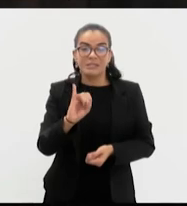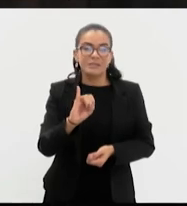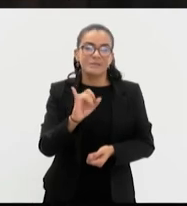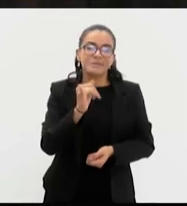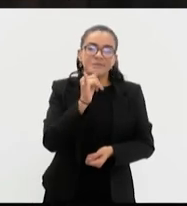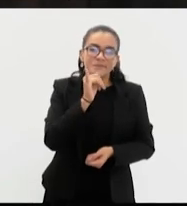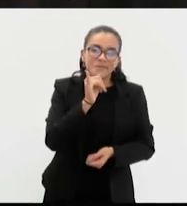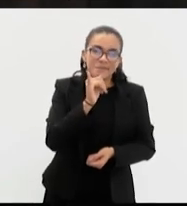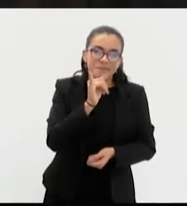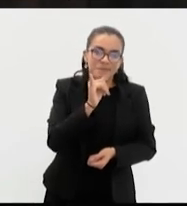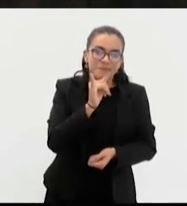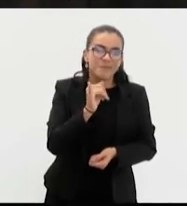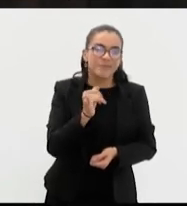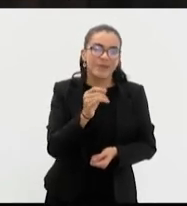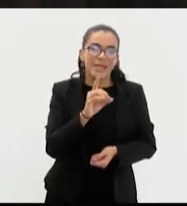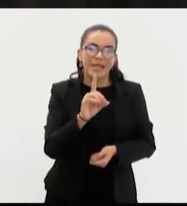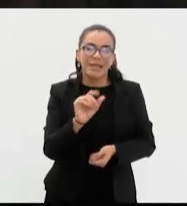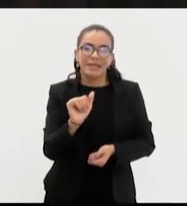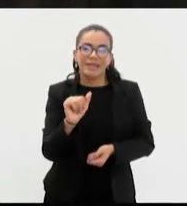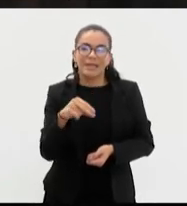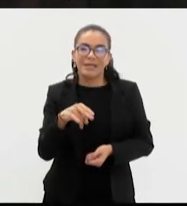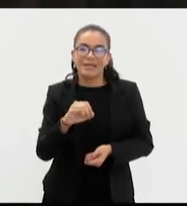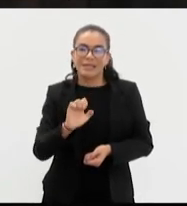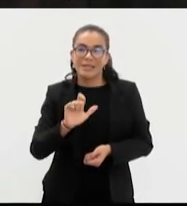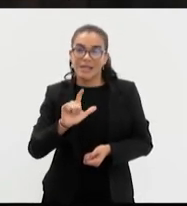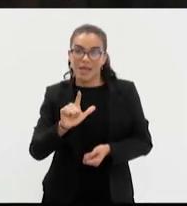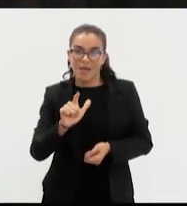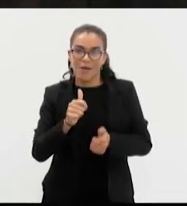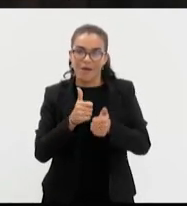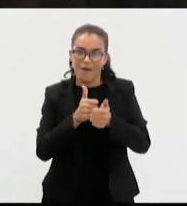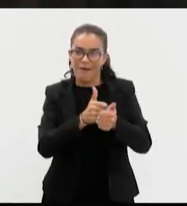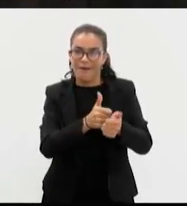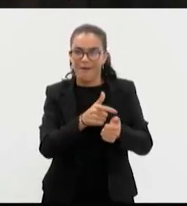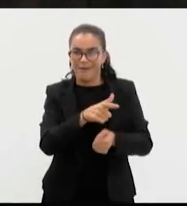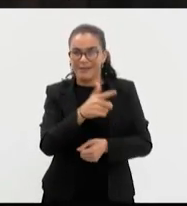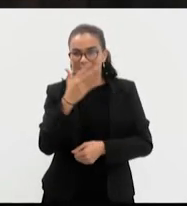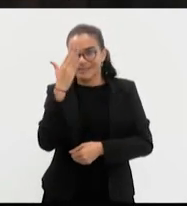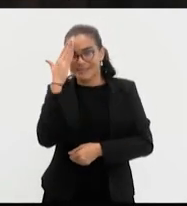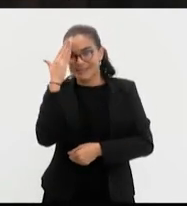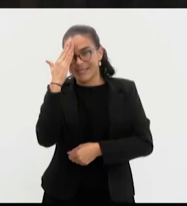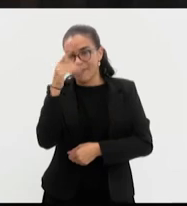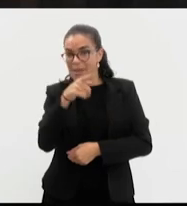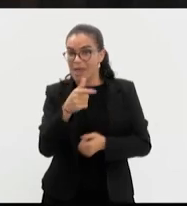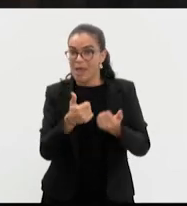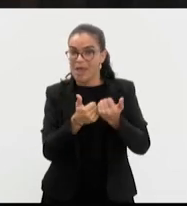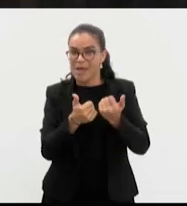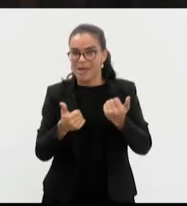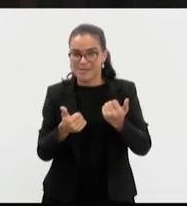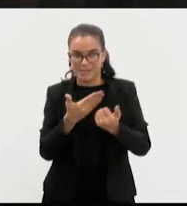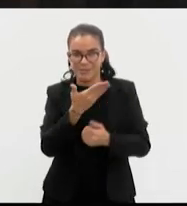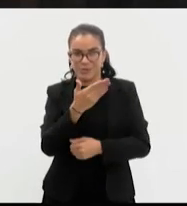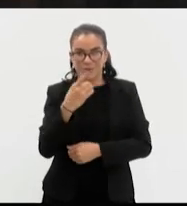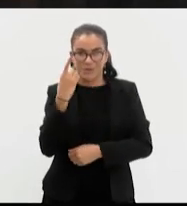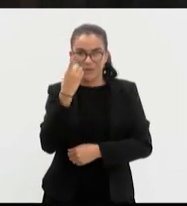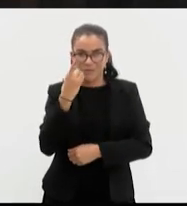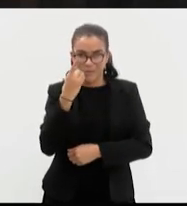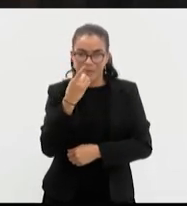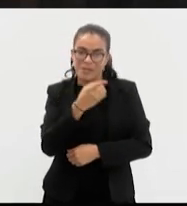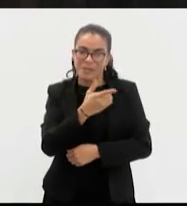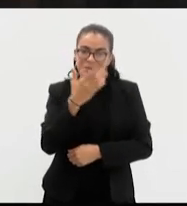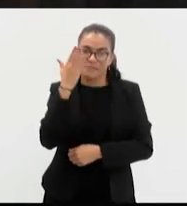pegar o Daniel acompanha sabe disso Daniel é assessor de vossa excelência